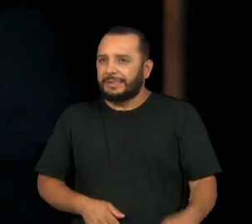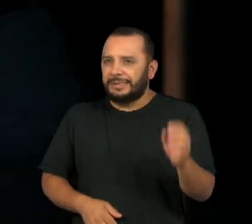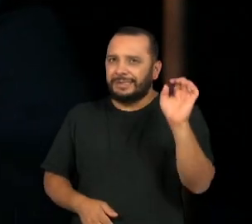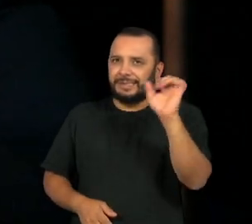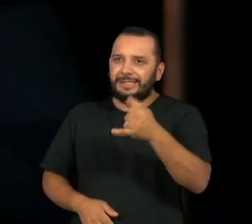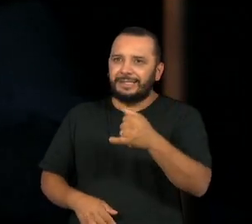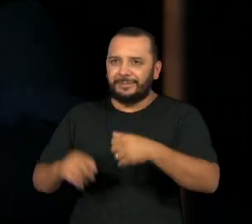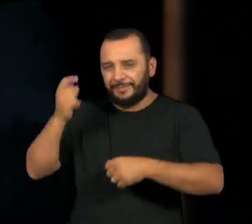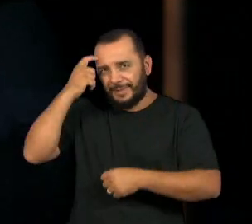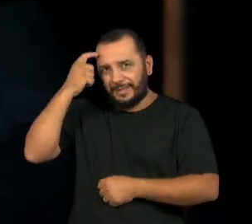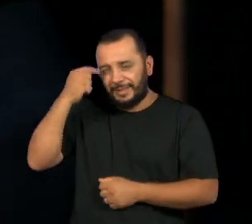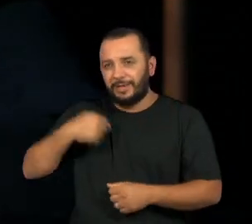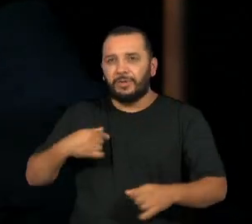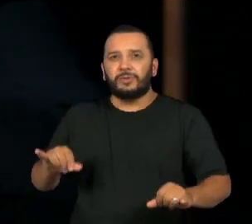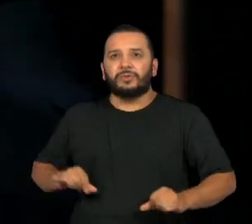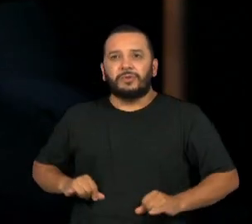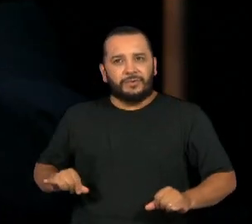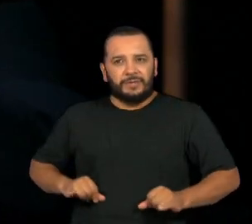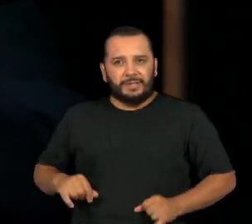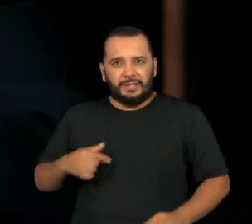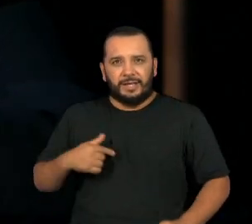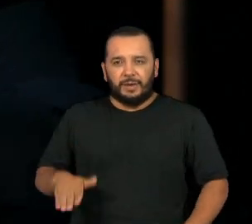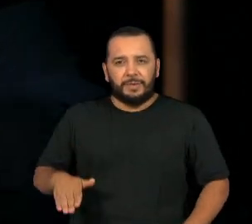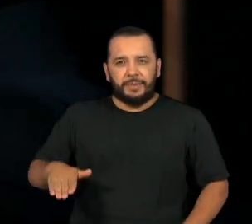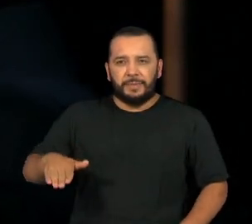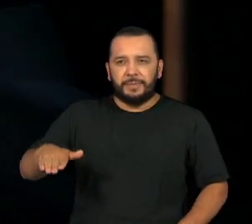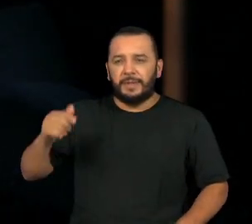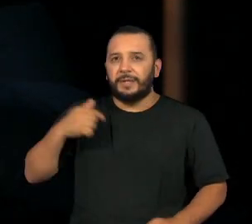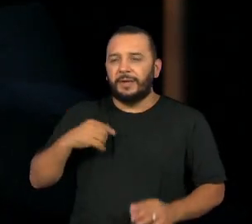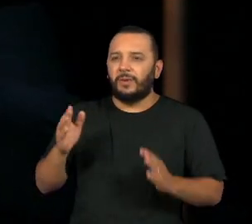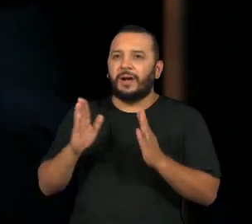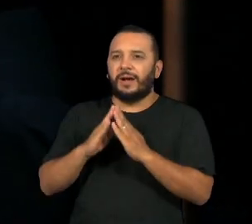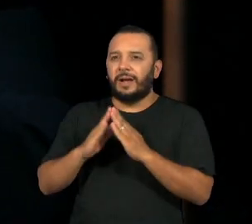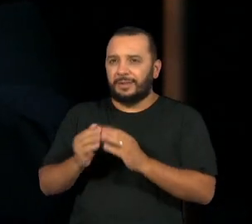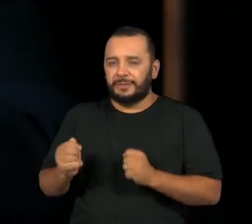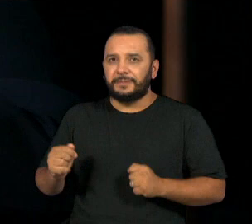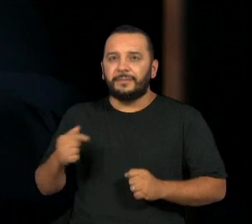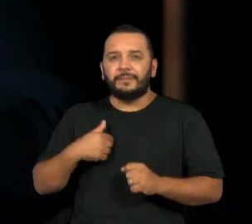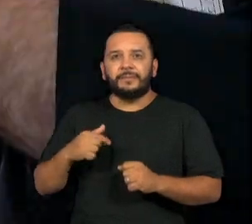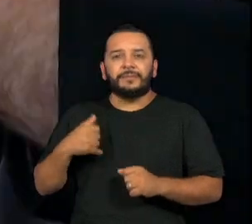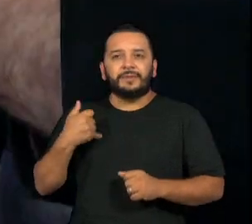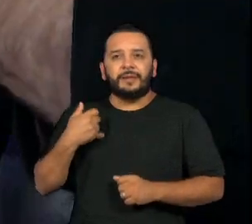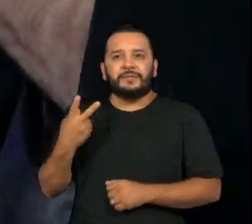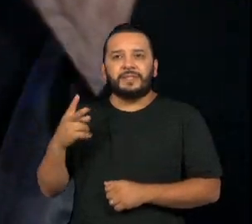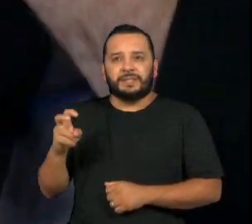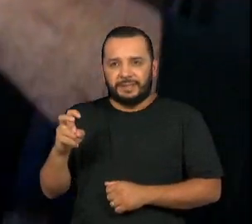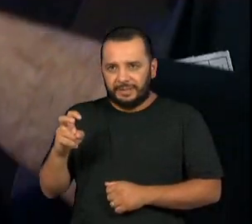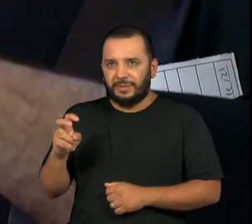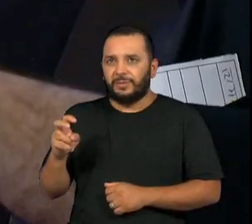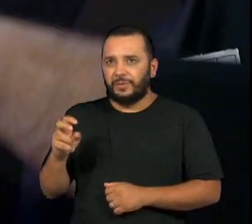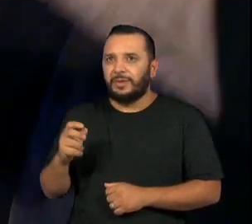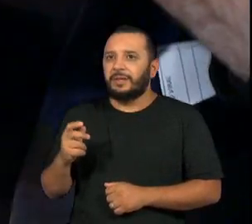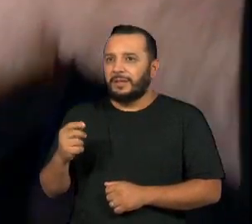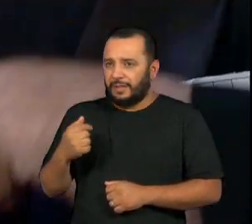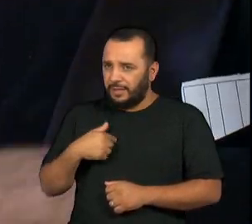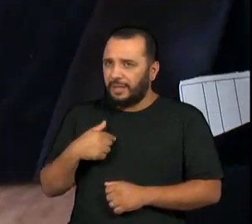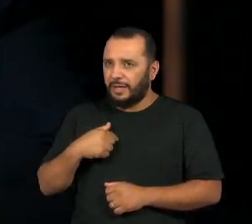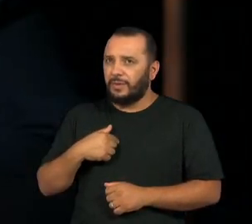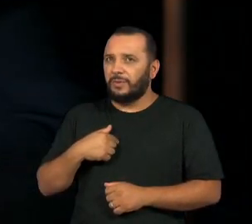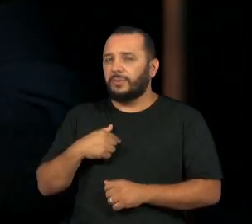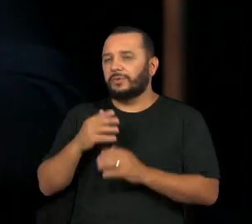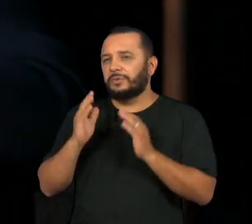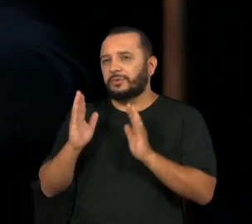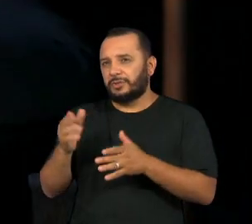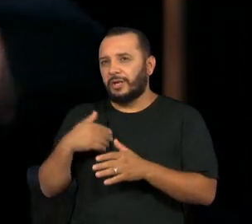sofri sendo artista desde pequenininho, naquela casa. Aí quando eu tinha uns 25 anos que a gente descobriu juntos isso, aí eu entrei